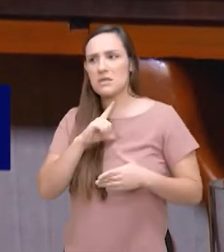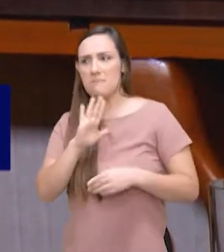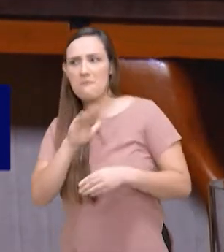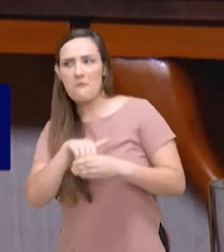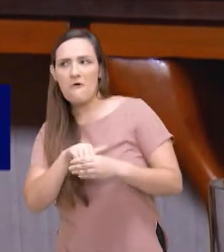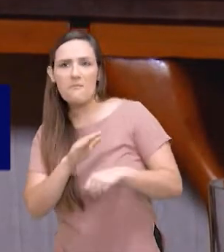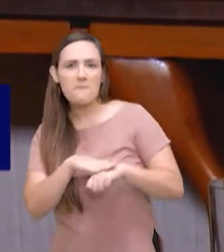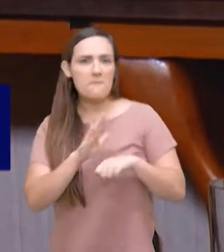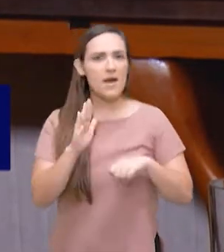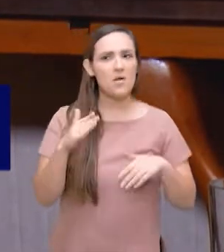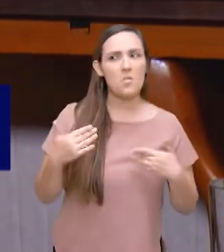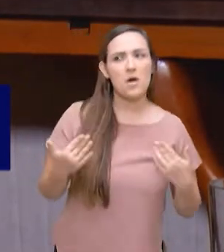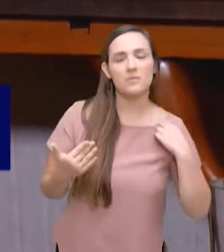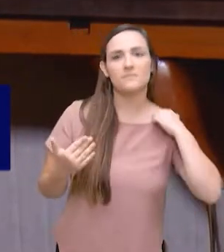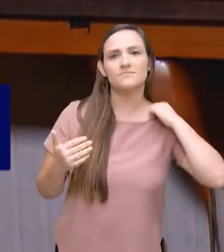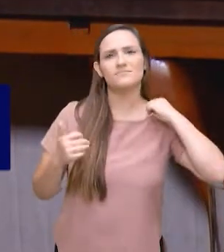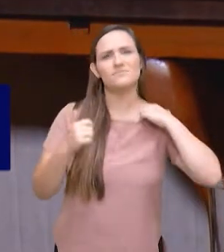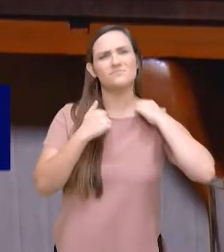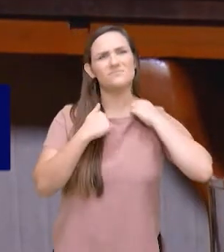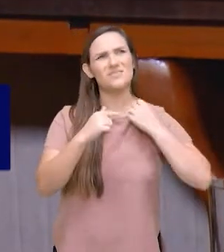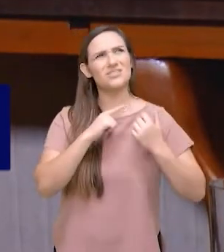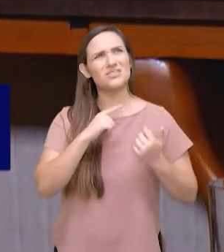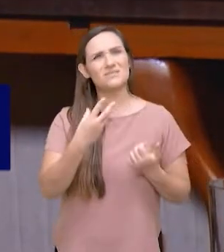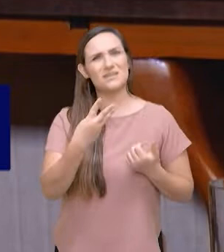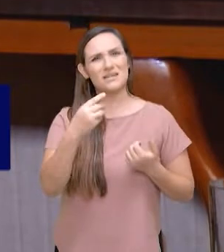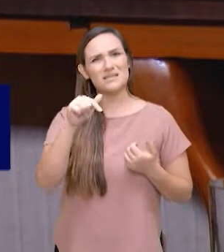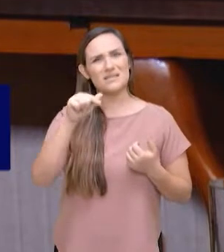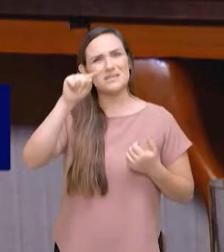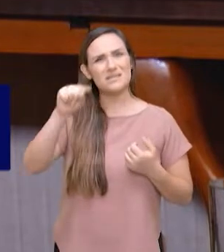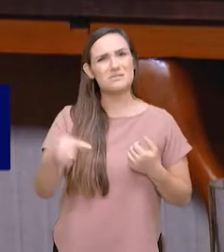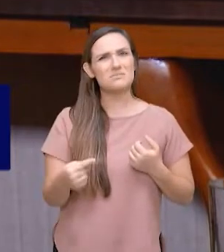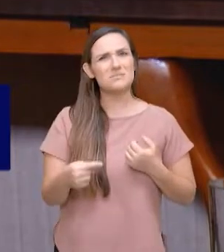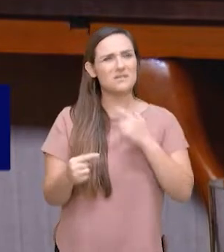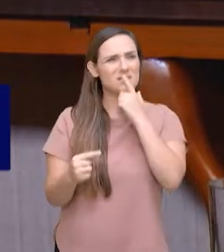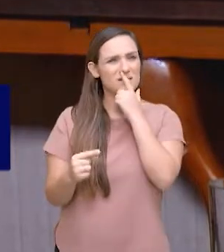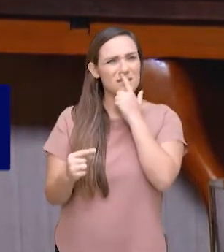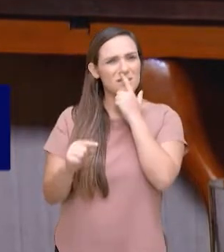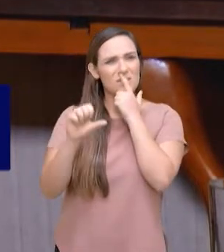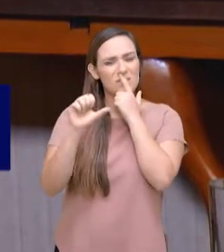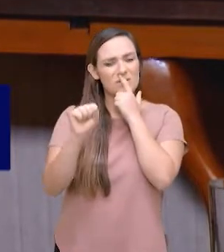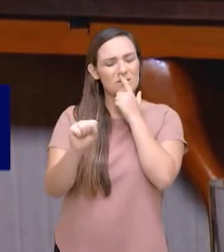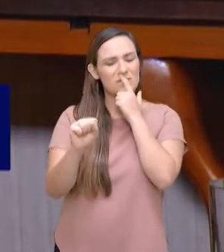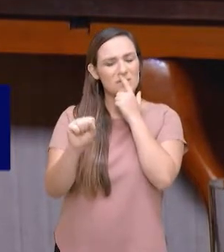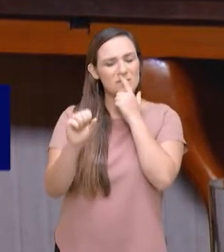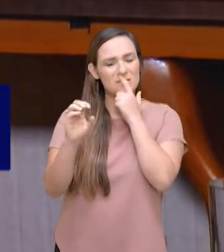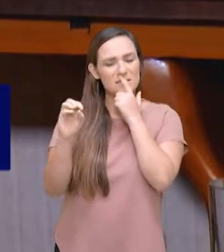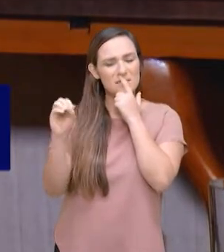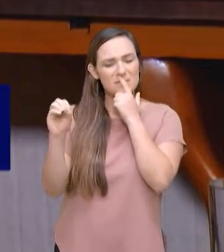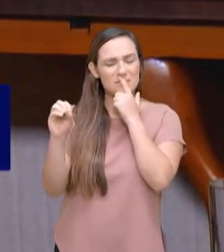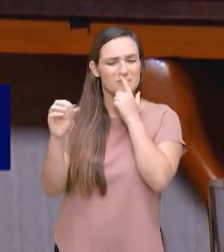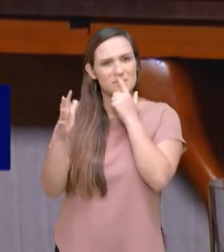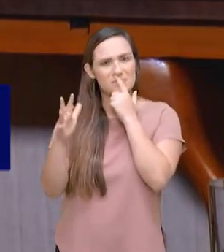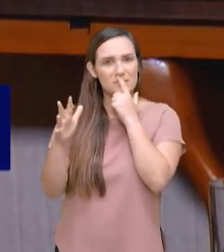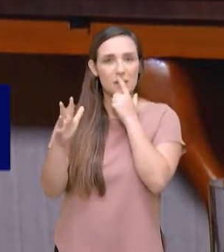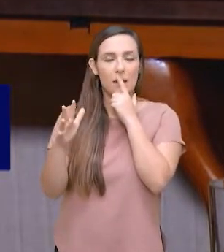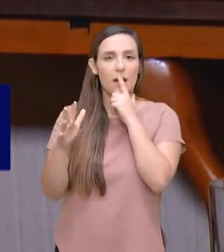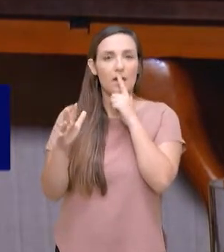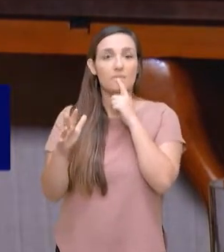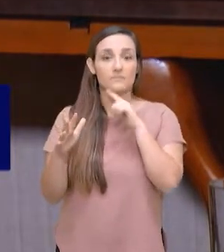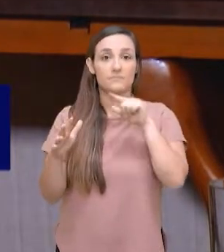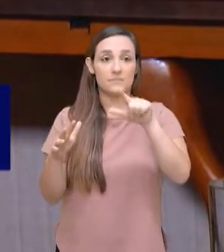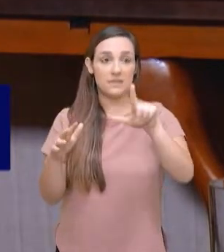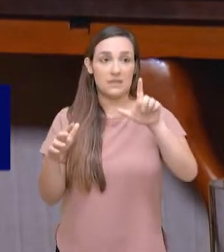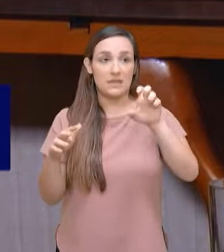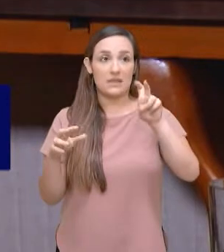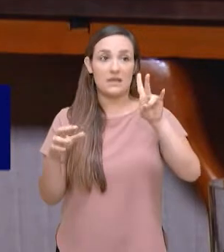Eu tive 37 mil 800 e poucos votos, eu